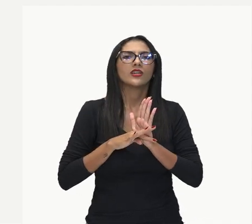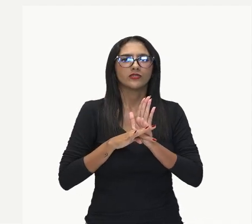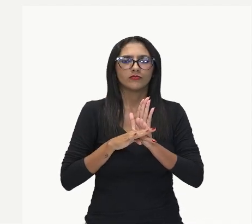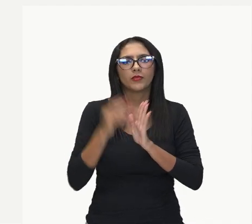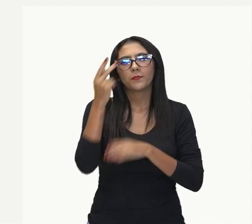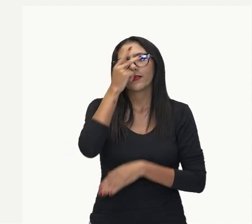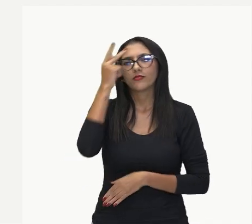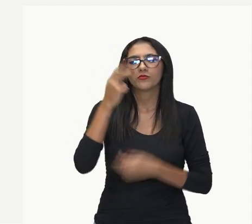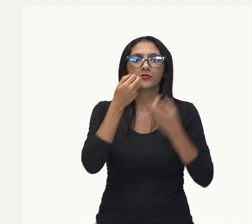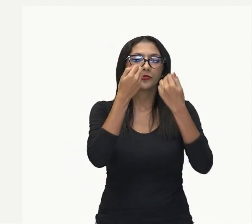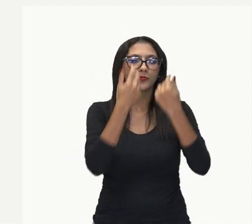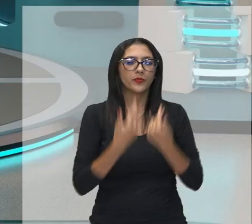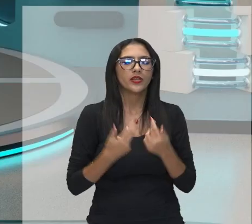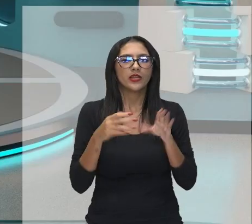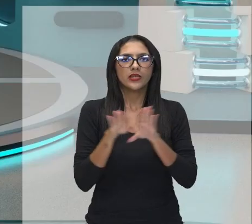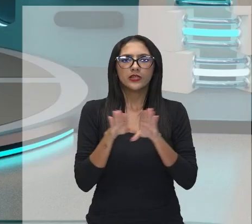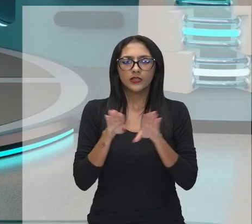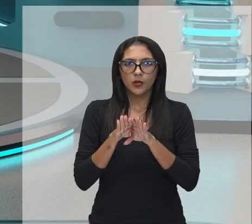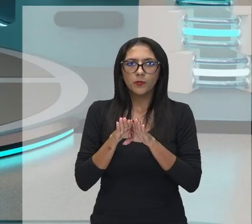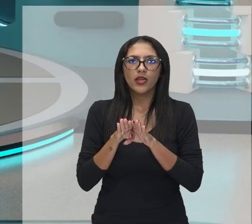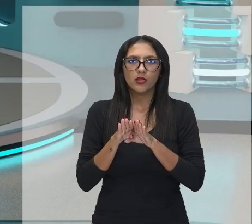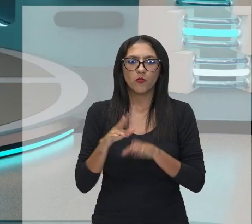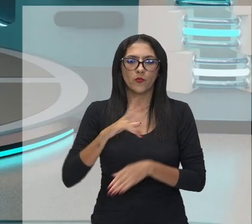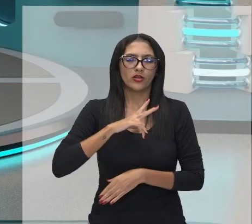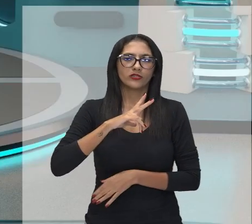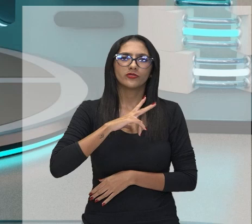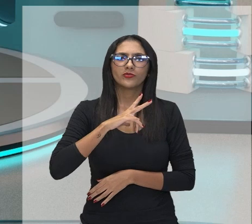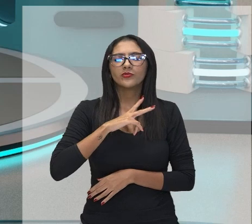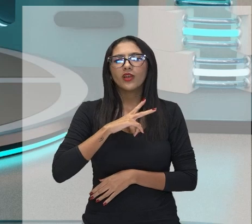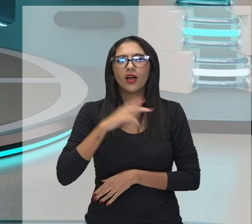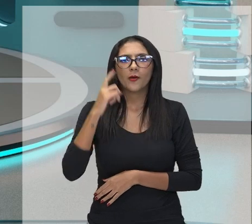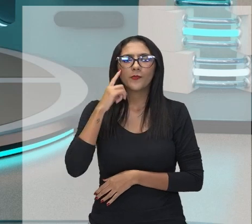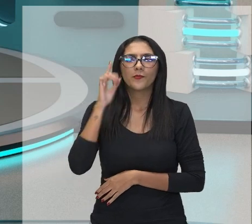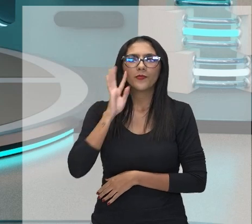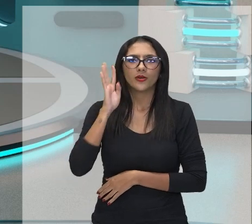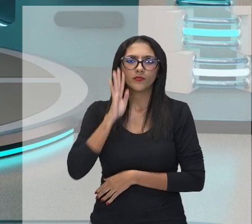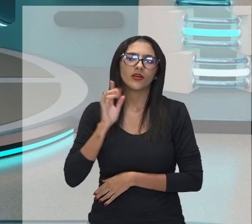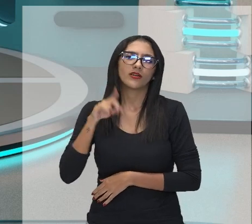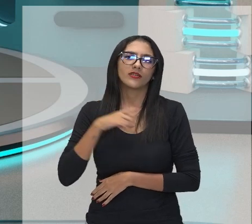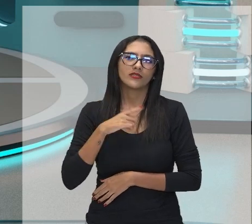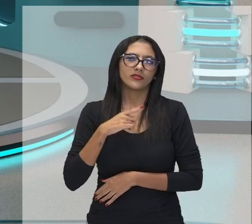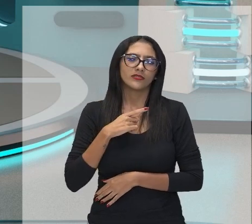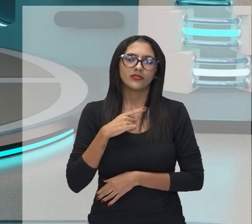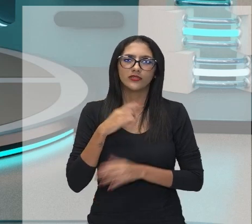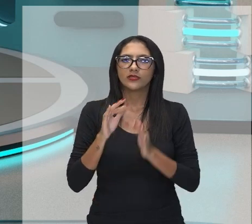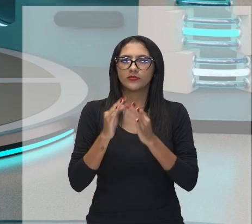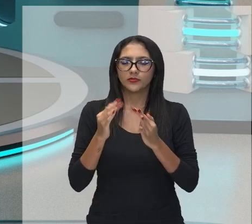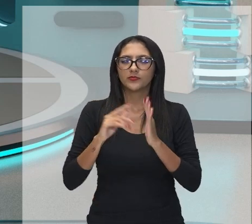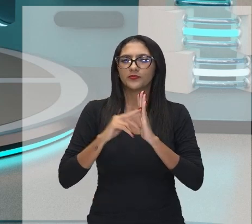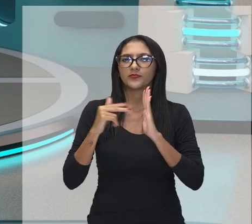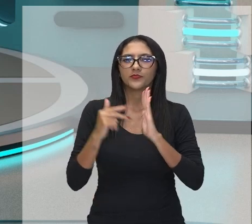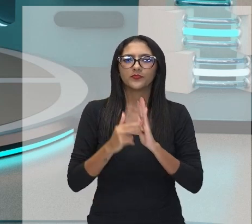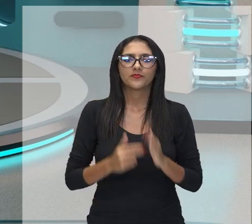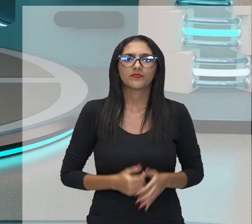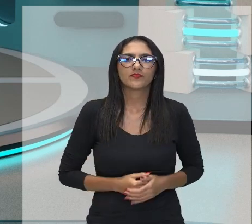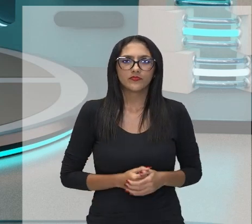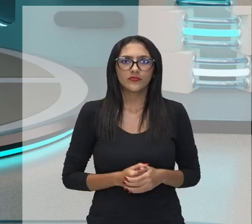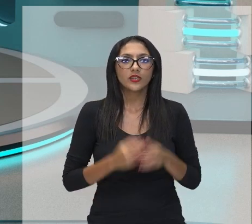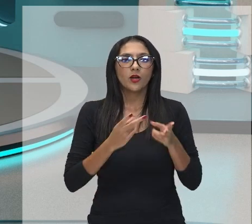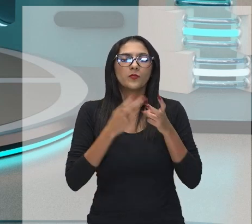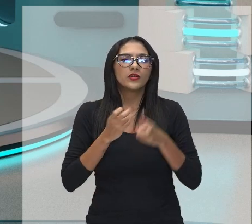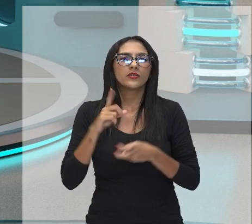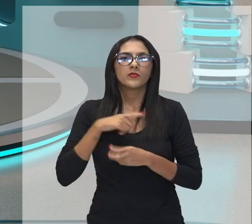narrador e as falas do personagem Fabiano. Isso é o discurso indireto livre. Percebam que o discurso indireto